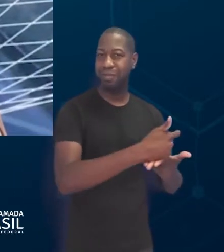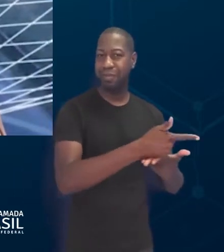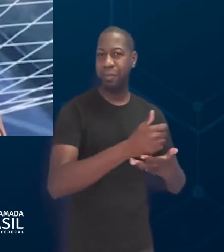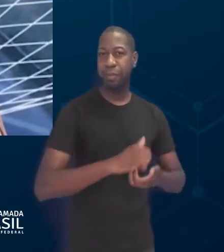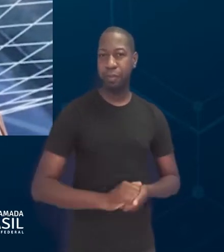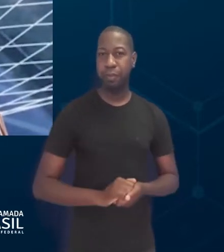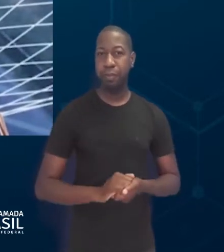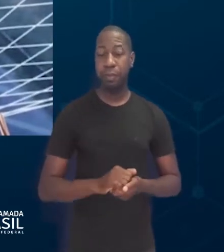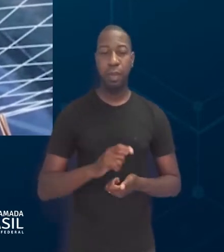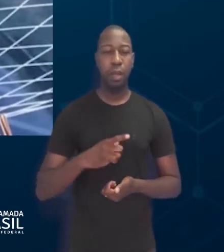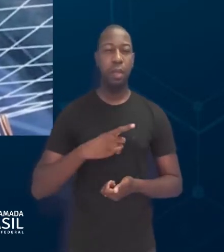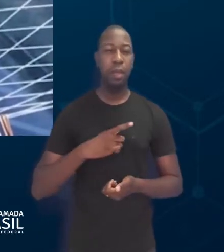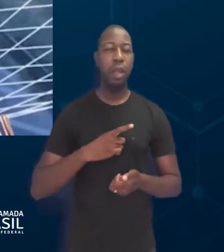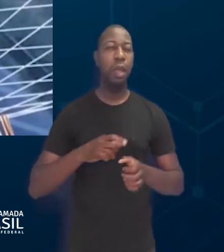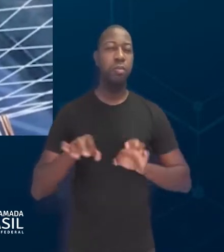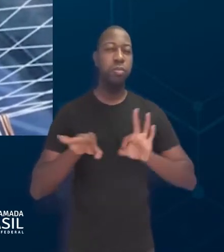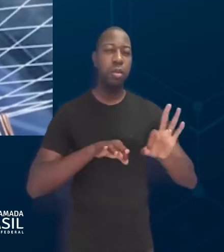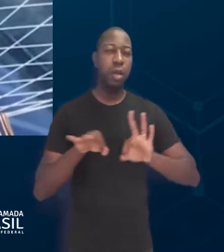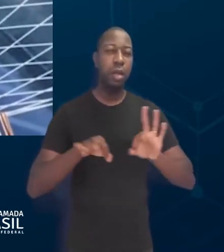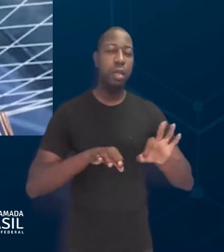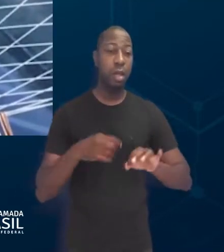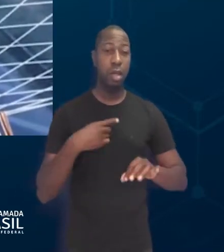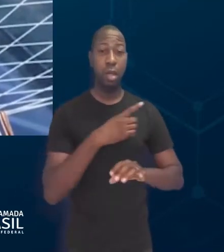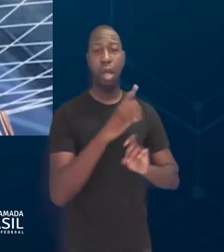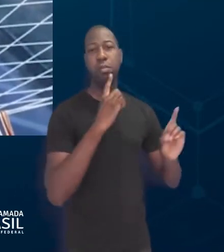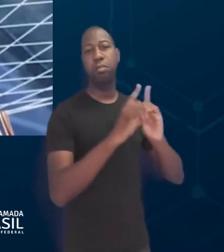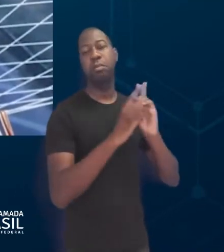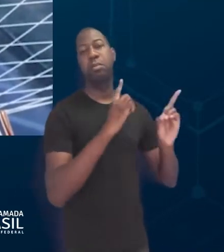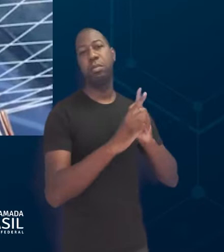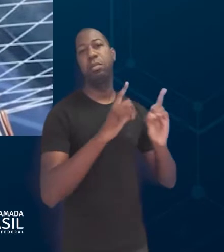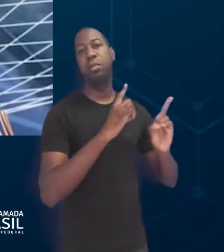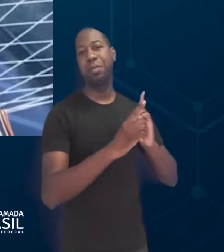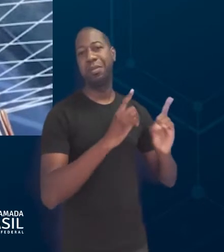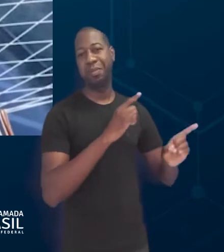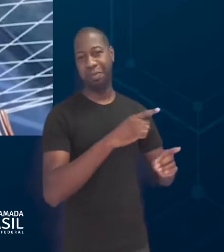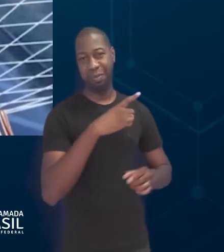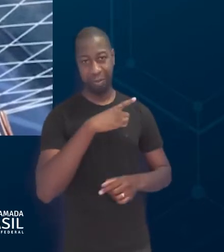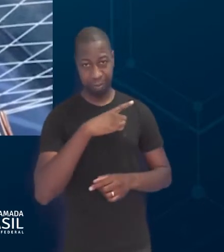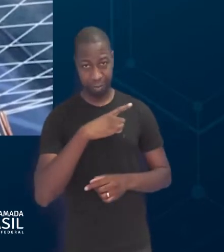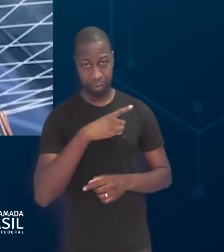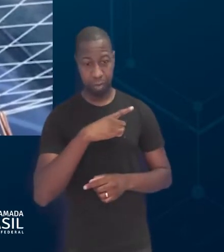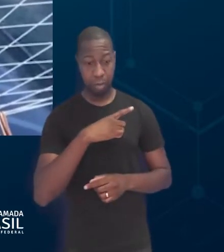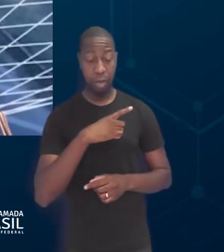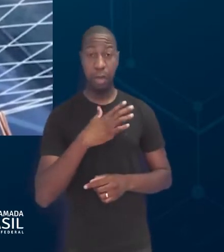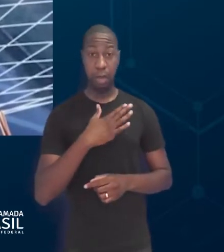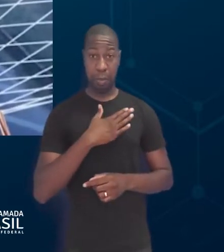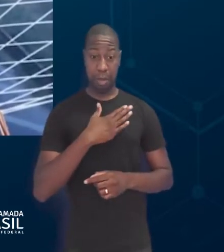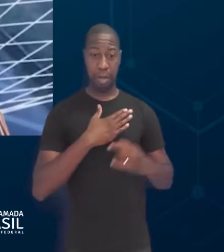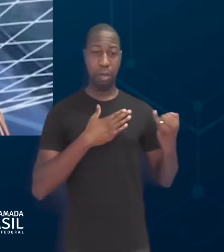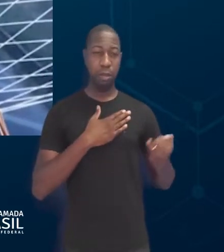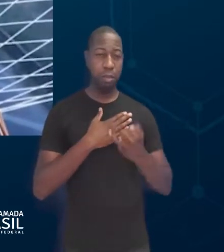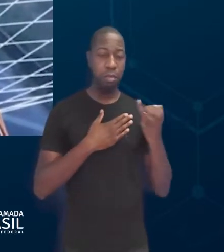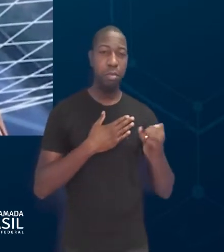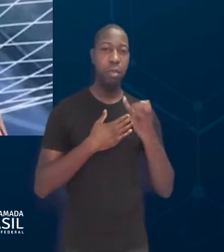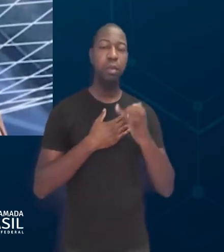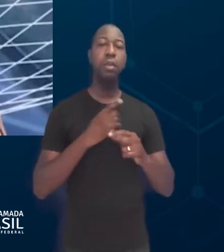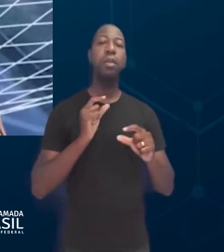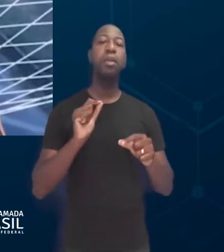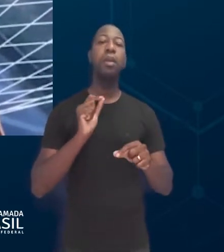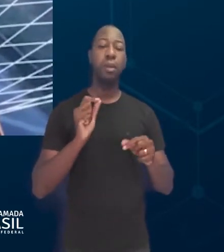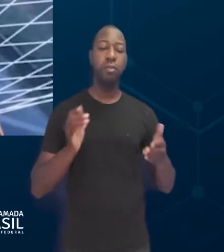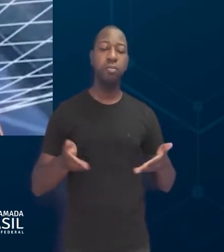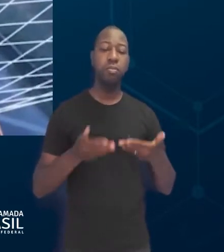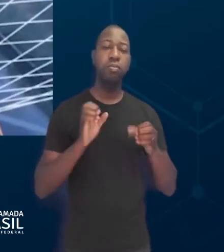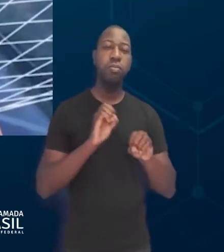educação e cultura ao longo desses anos na rodovia. É muito importante para nós que isso aconteça, a difusão do conhecimento, da leitura e da